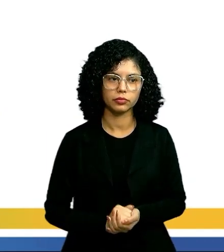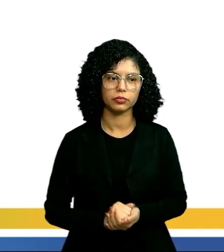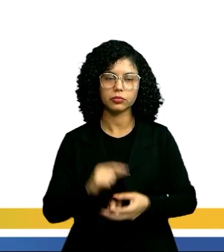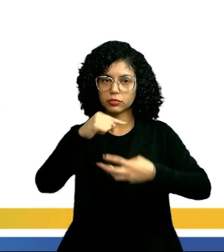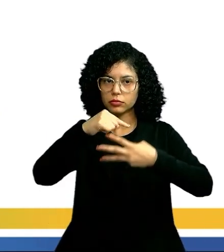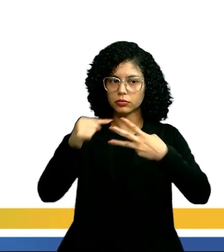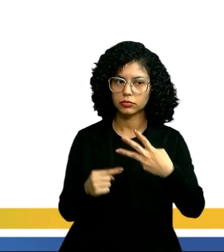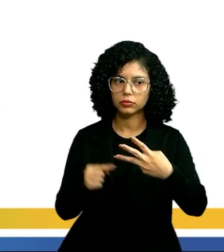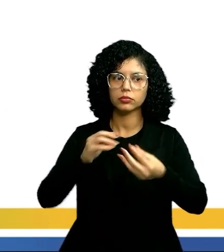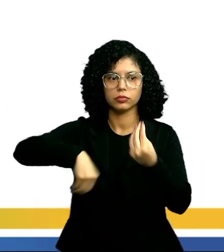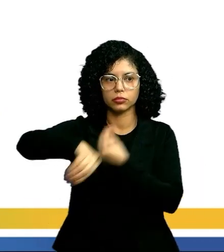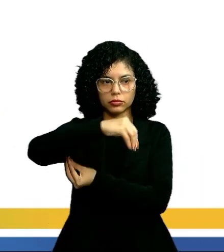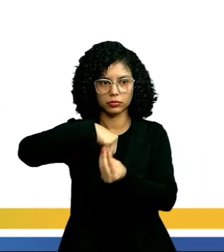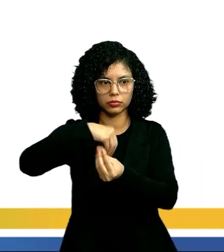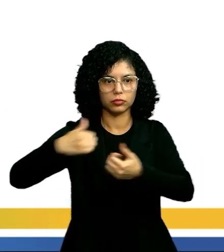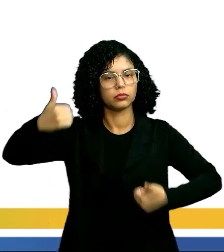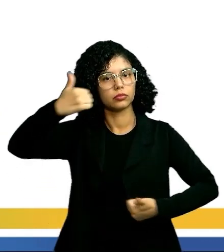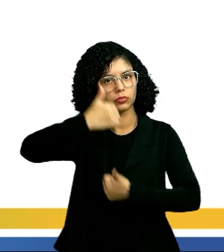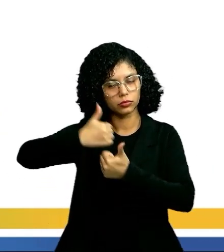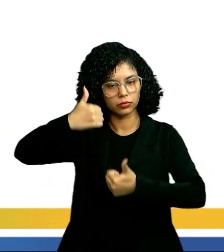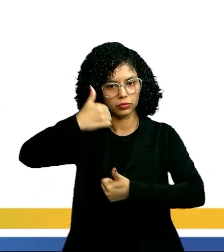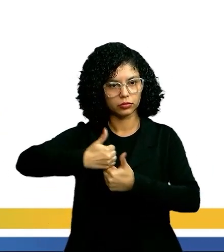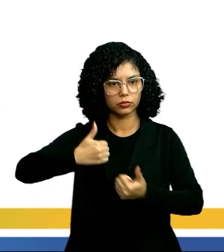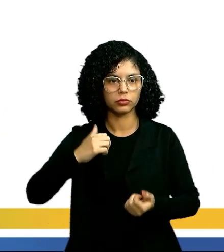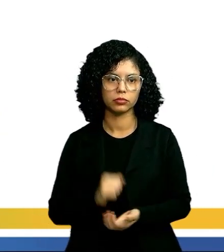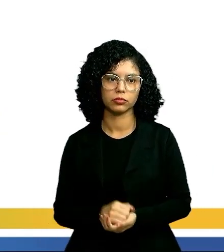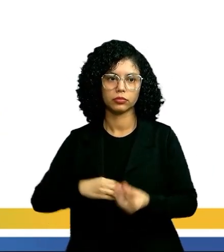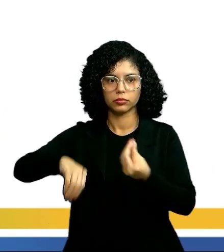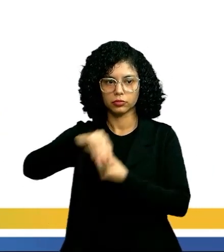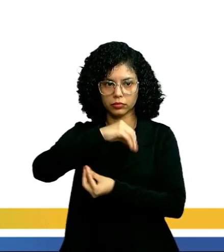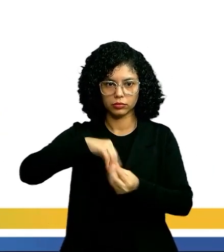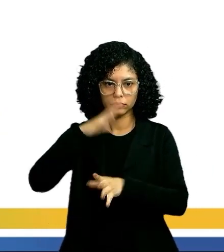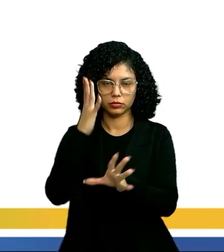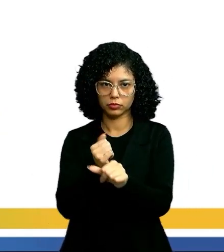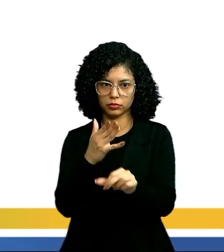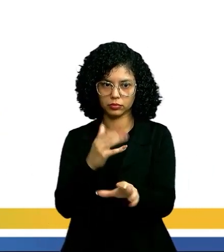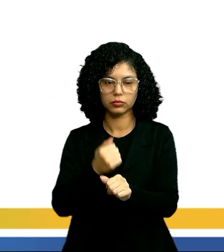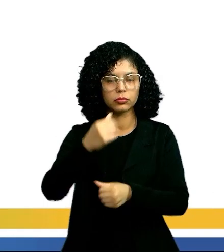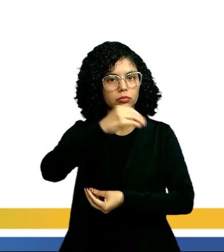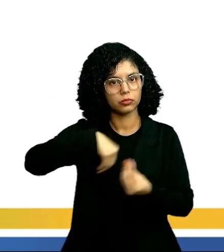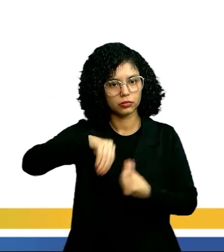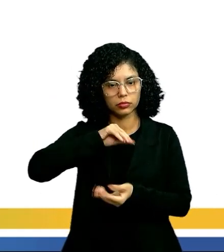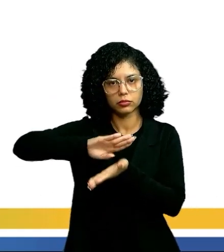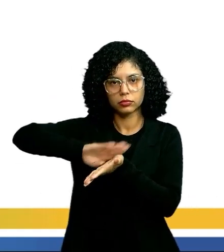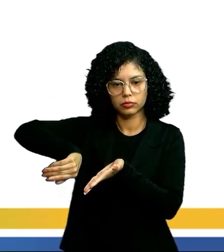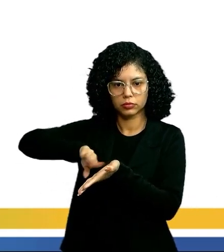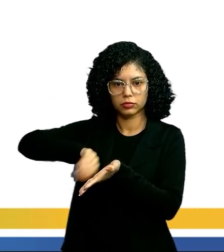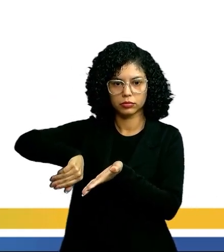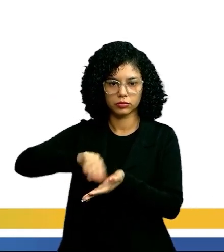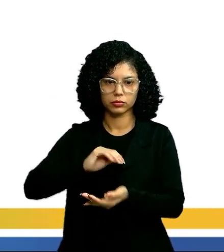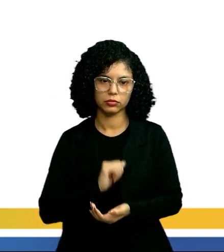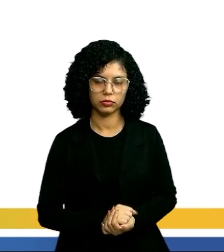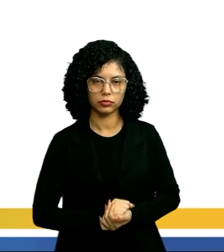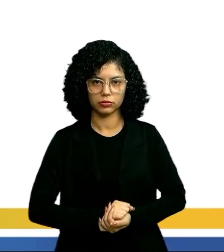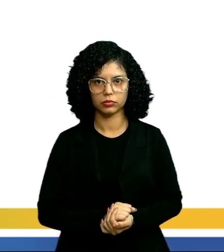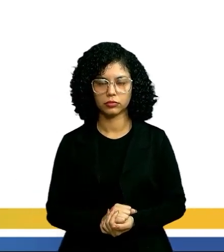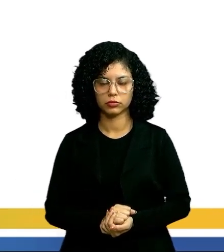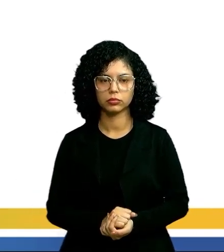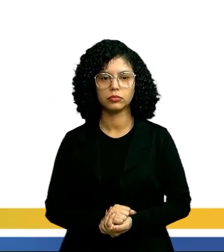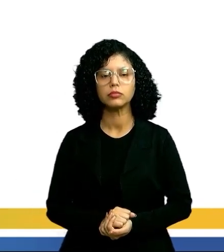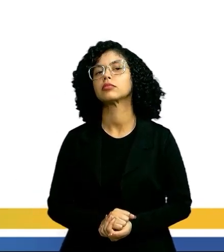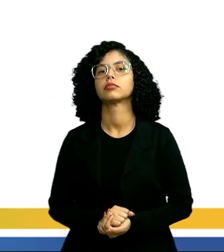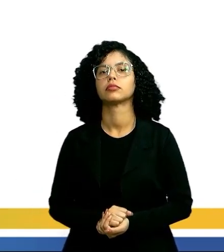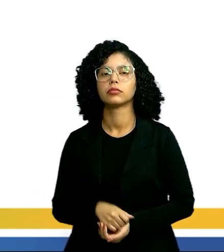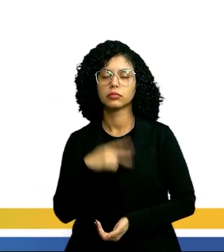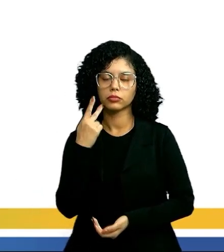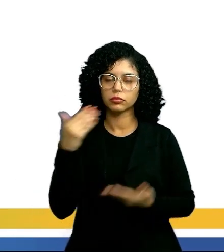Os 3 tipos são reação de substituição, reação de adição e reação de eliminação.